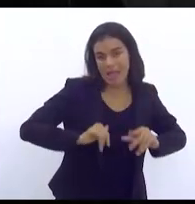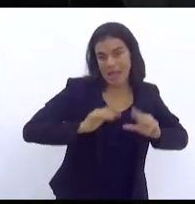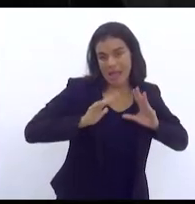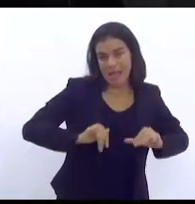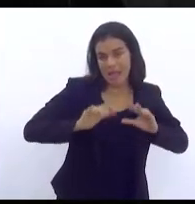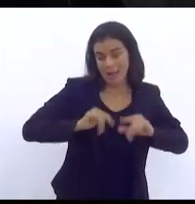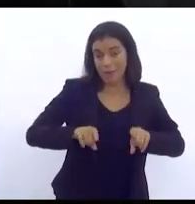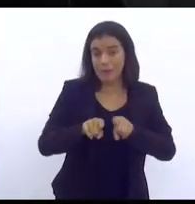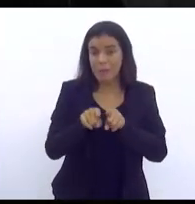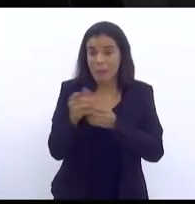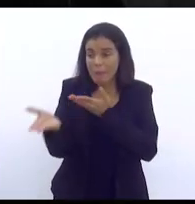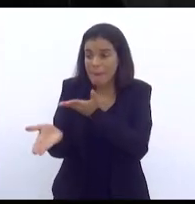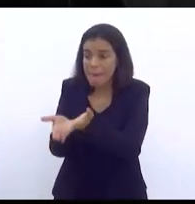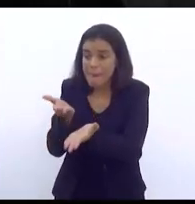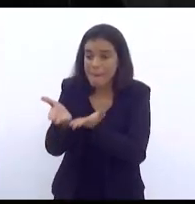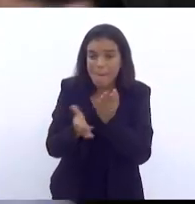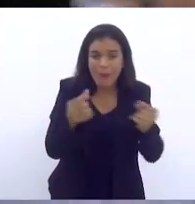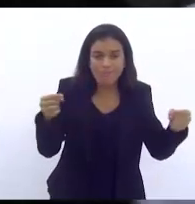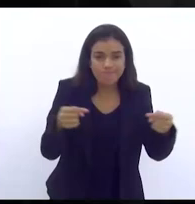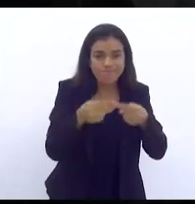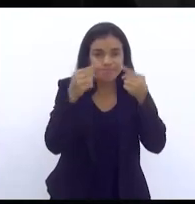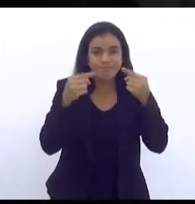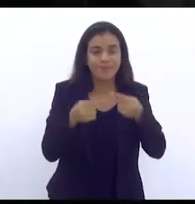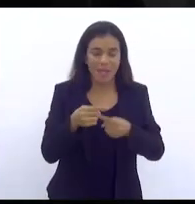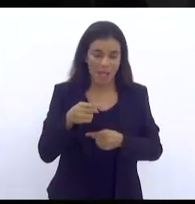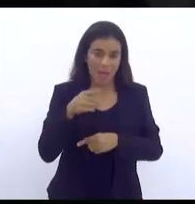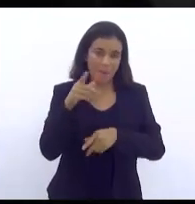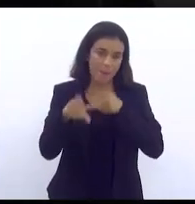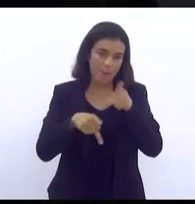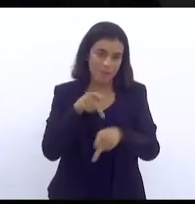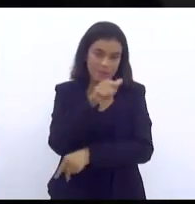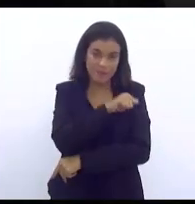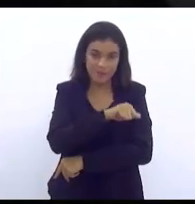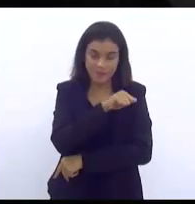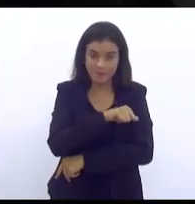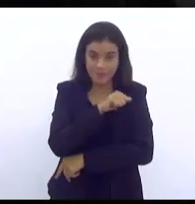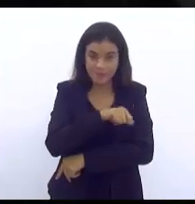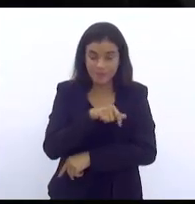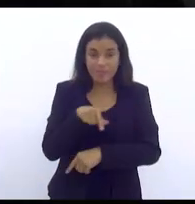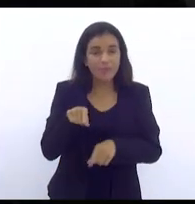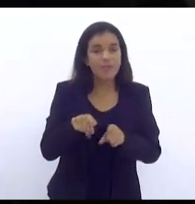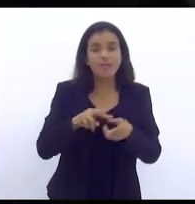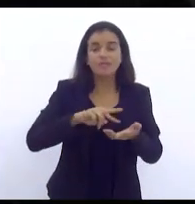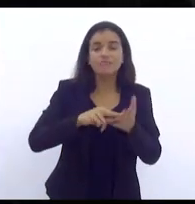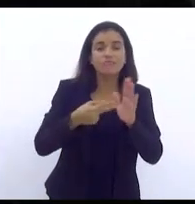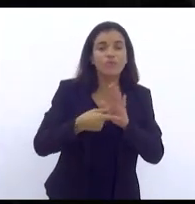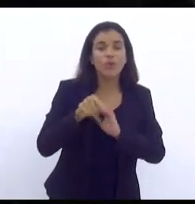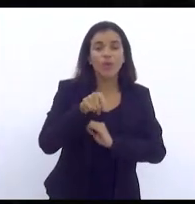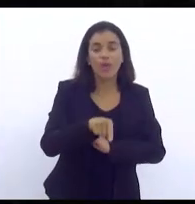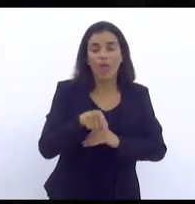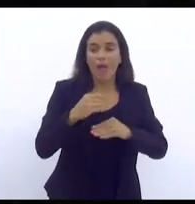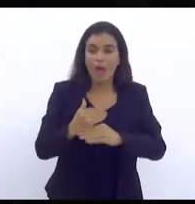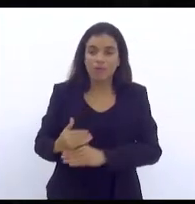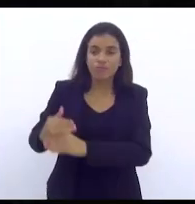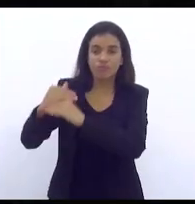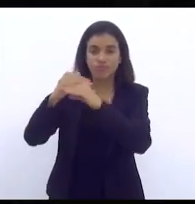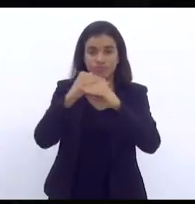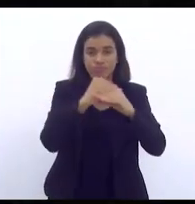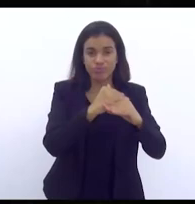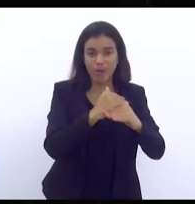forma adequada a população Fluminense deixando cada vez mais distante a universalização